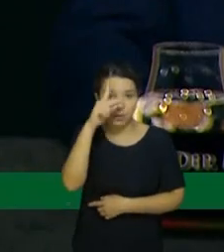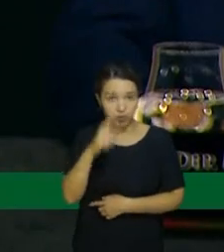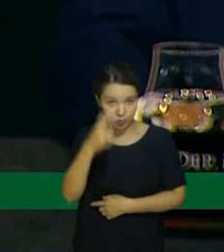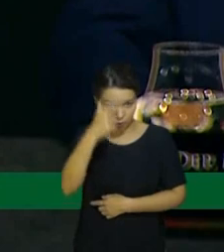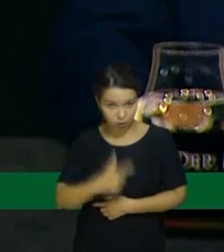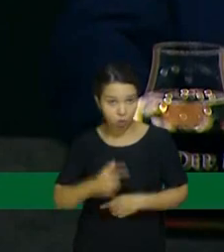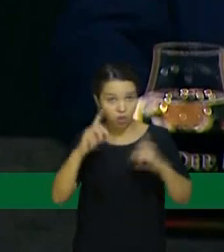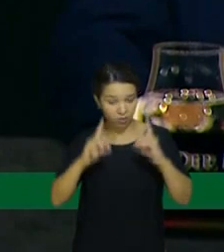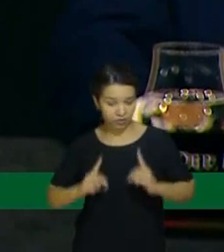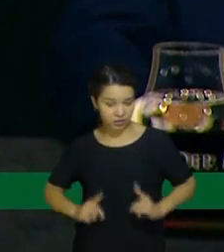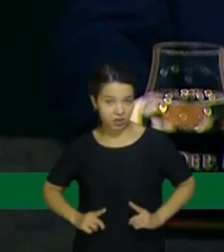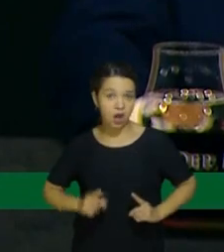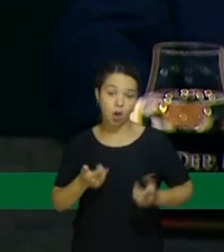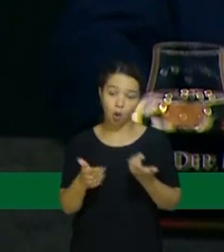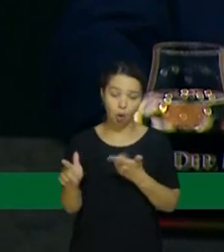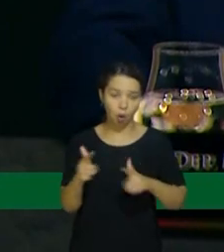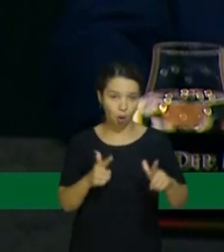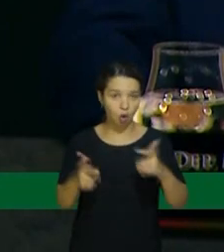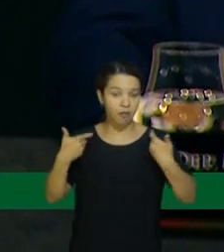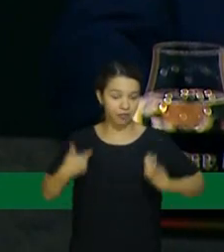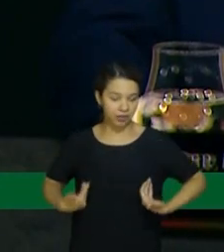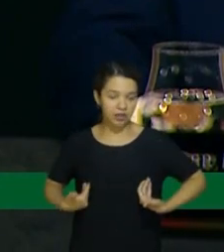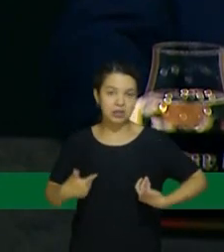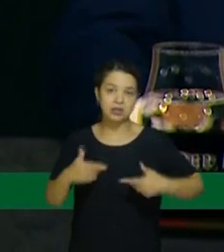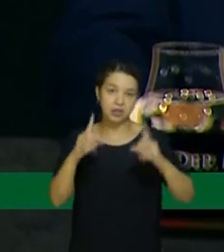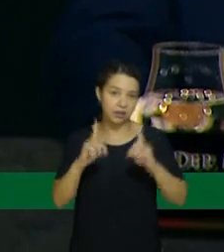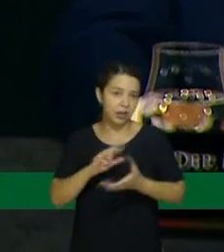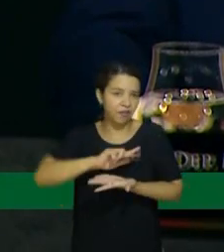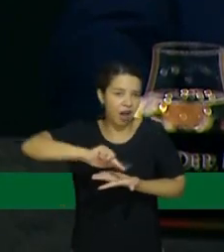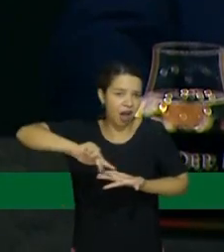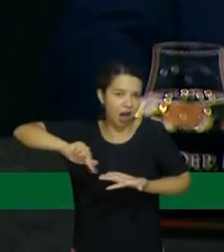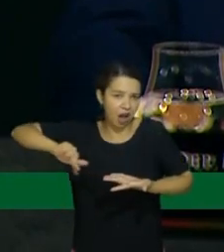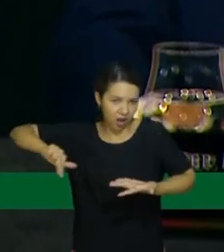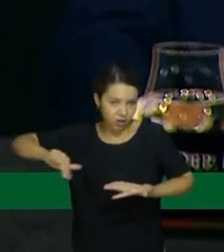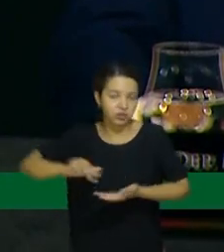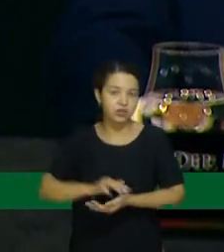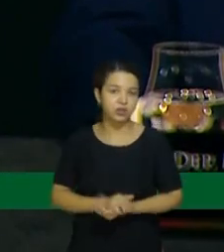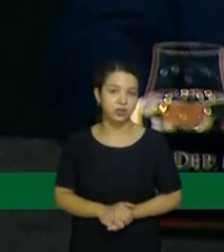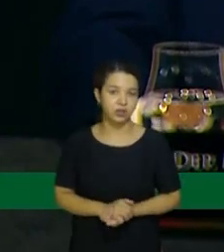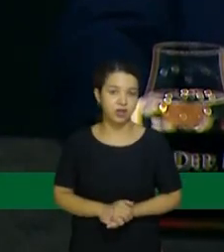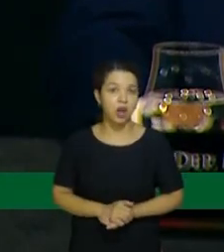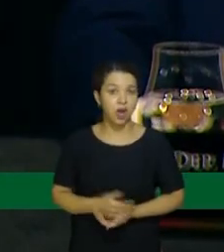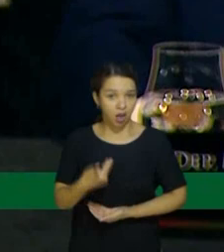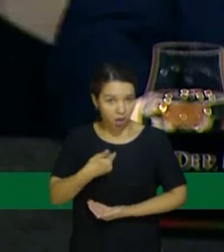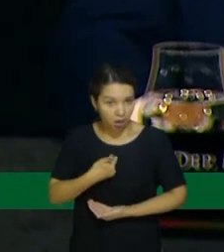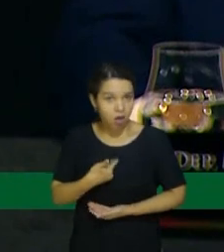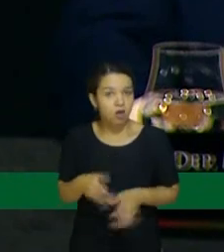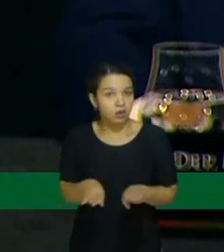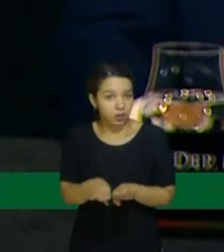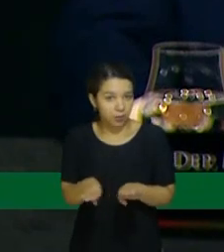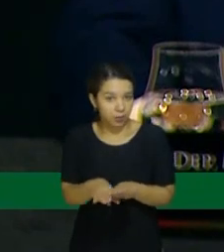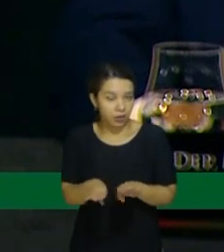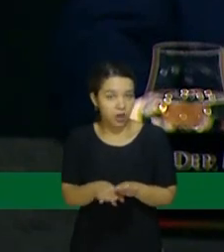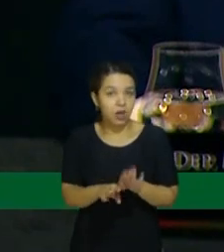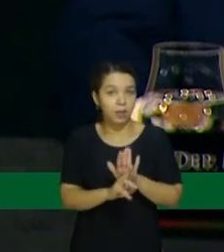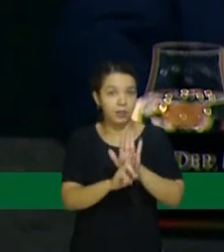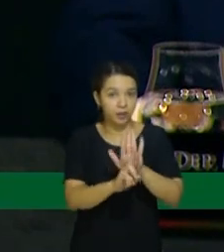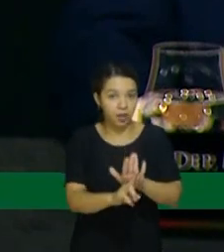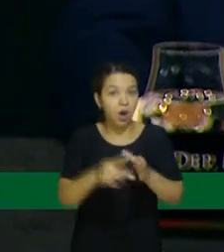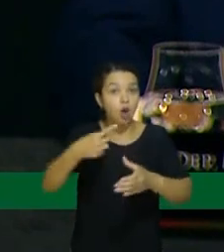física e outras deficiências a qual a minha pessoa também representa a codepa comissão